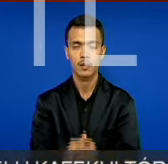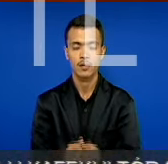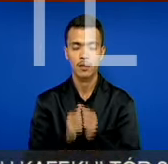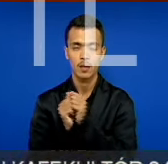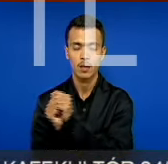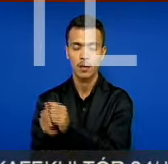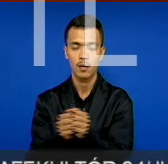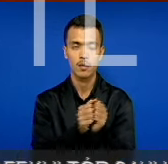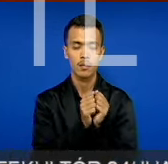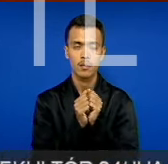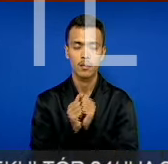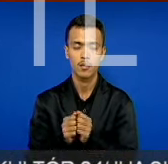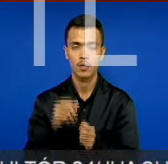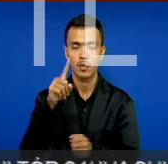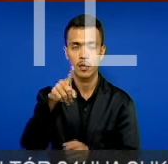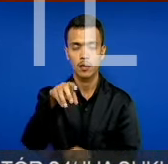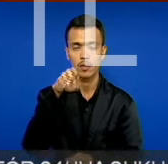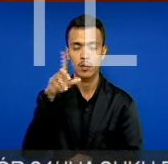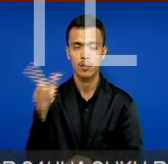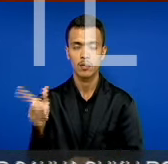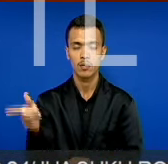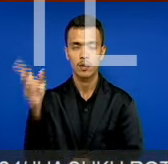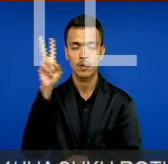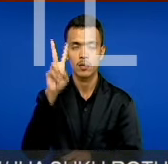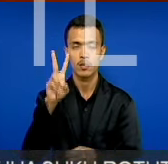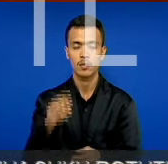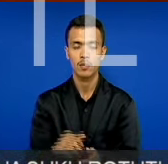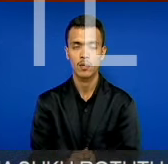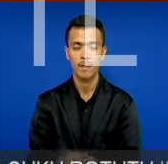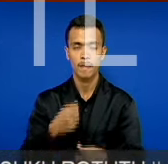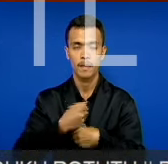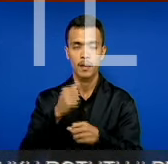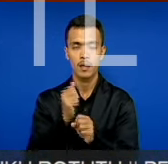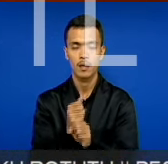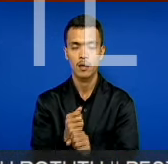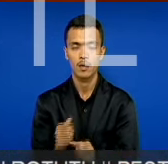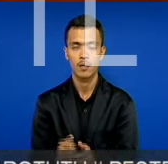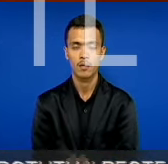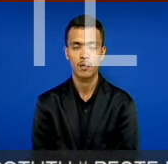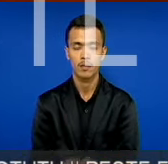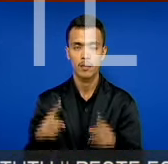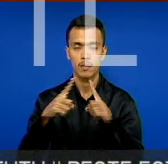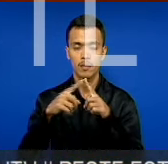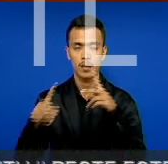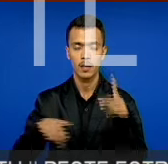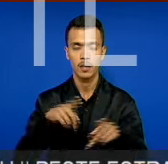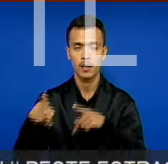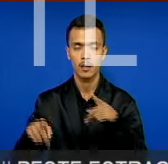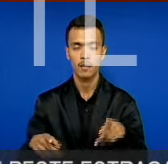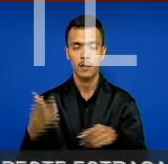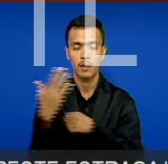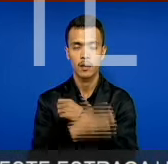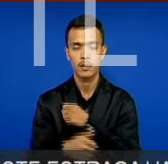hamutu caso atus ida rua nulo resindrua. Halomos abandona voluntário, ba cidadão estrangeiro